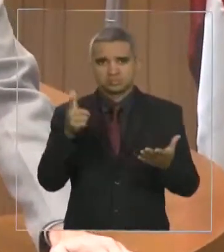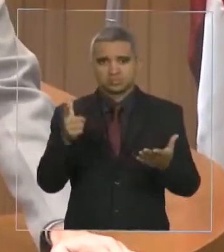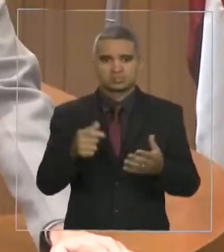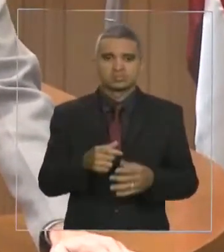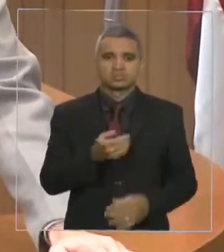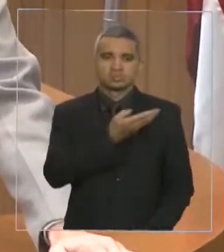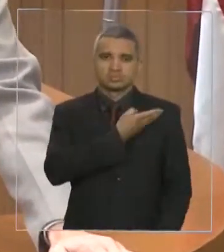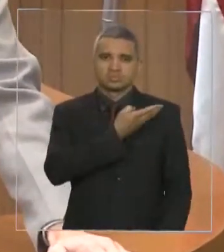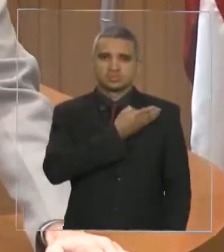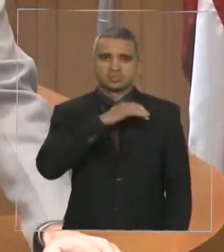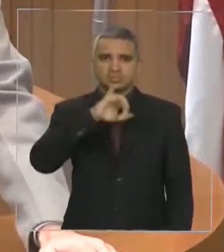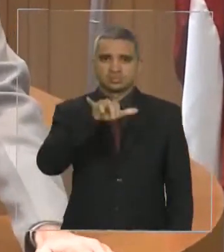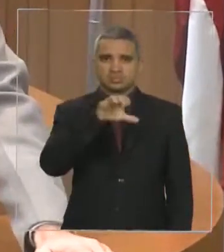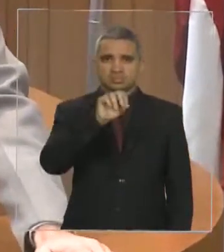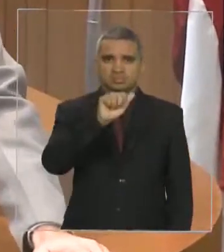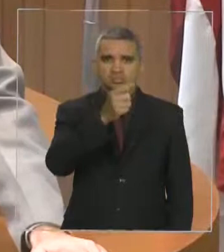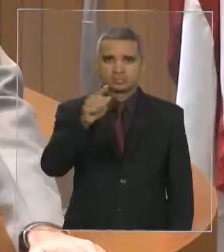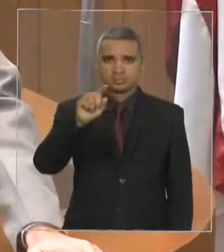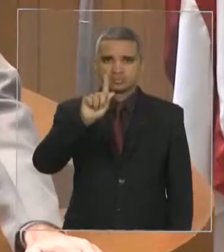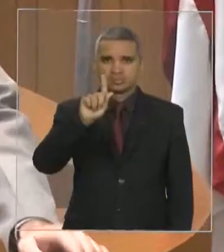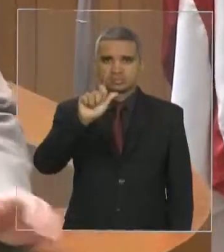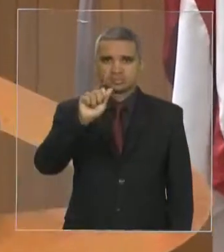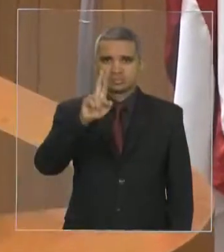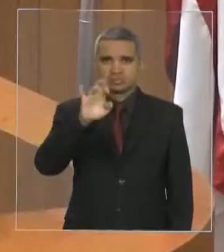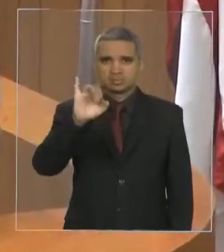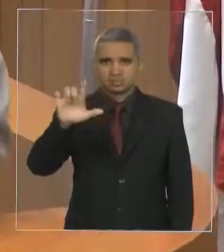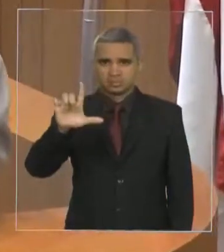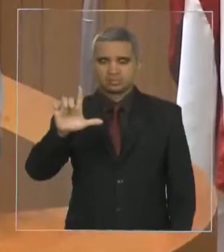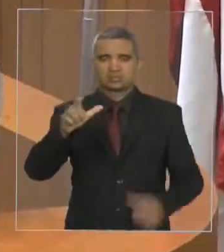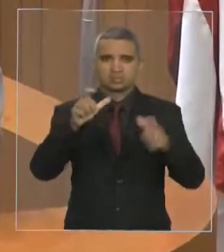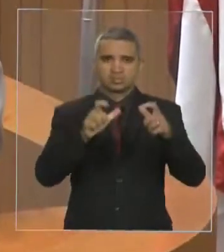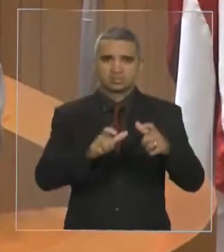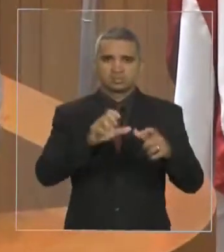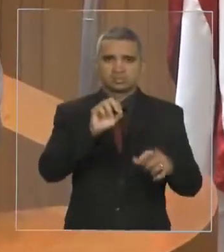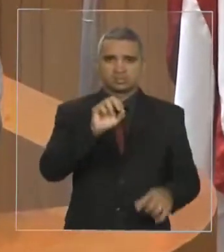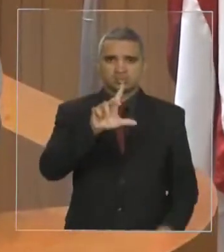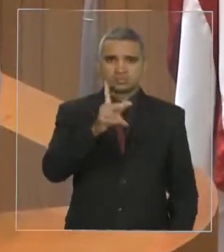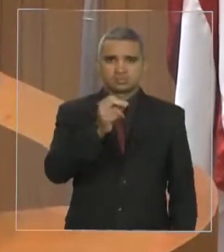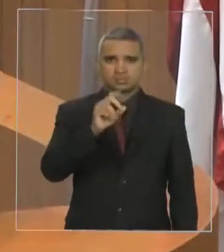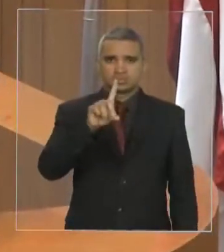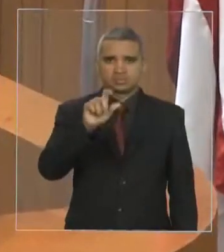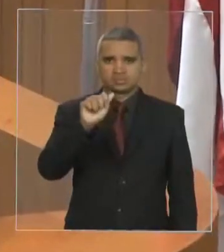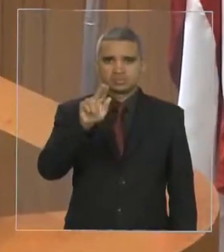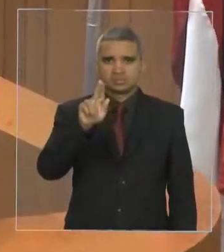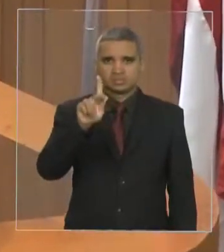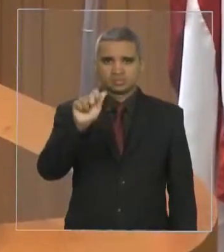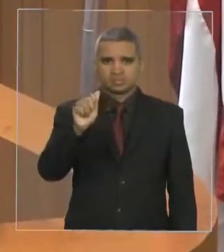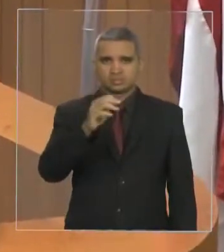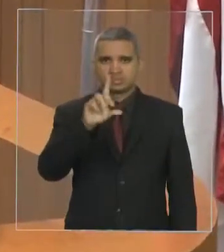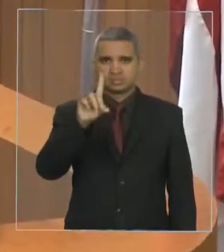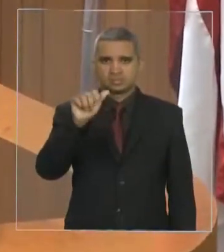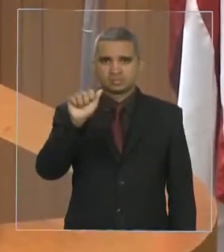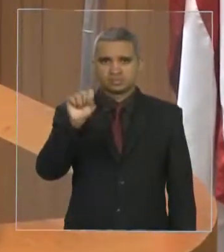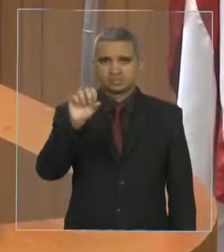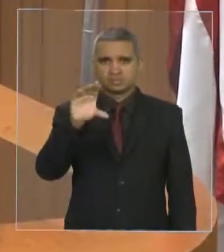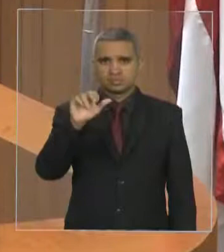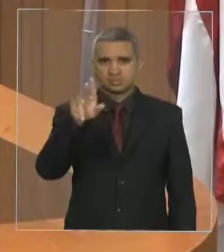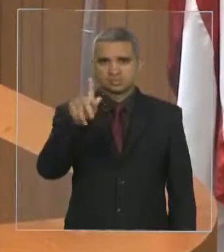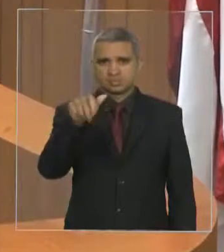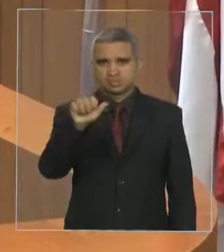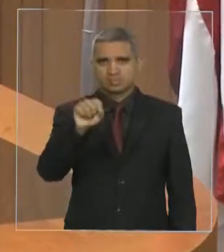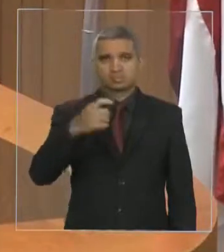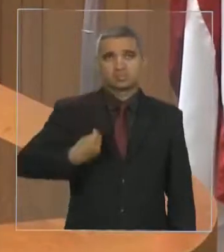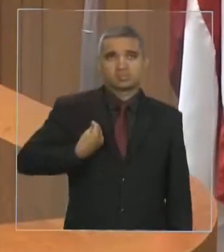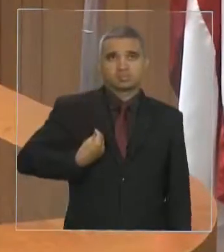amigo João Gabriel, de Olho d'Água das Cunhãs, que se encontra aqui na galeria. Senhor presidente,